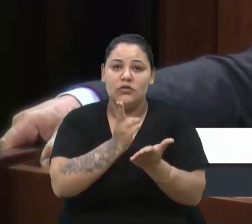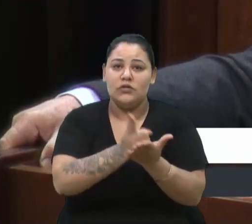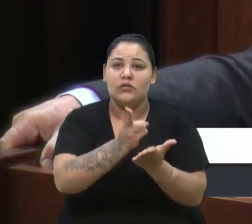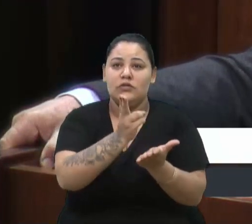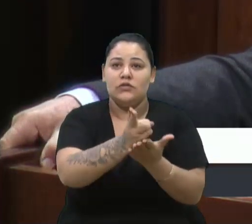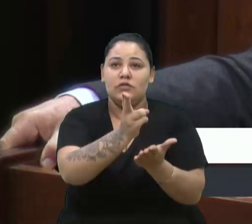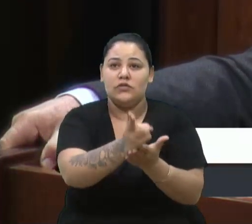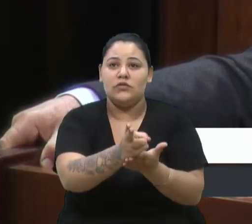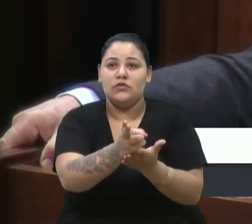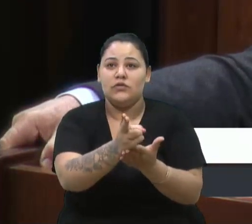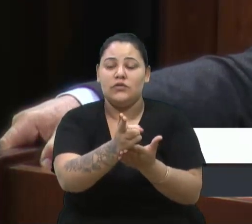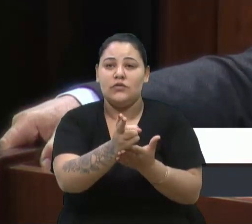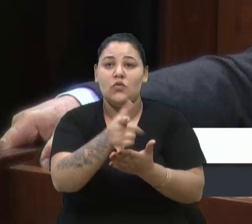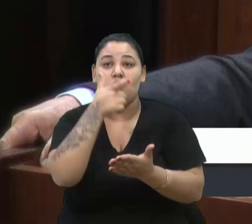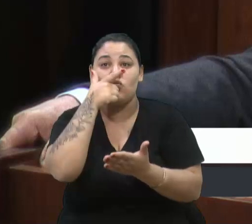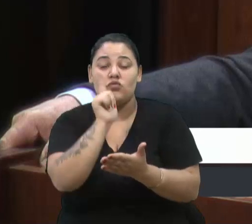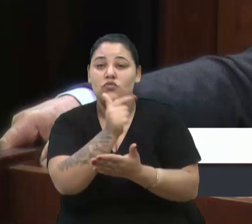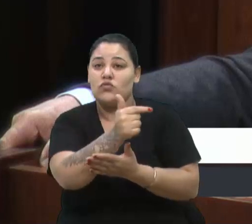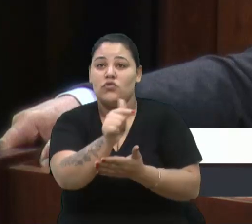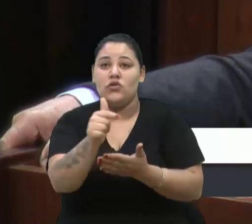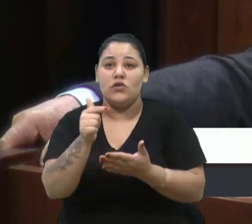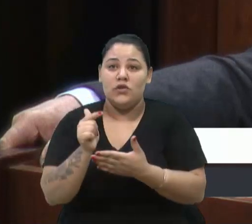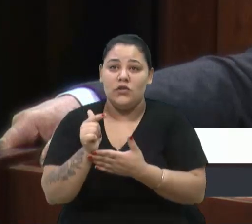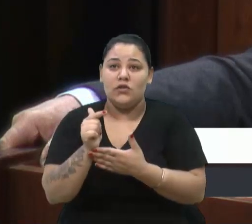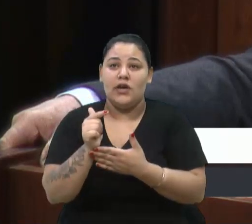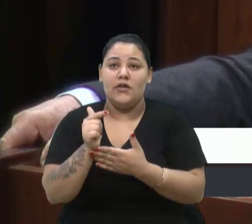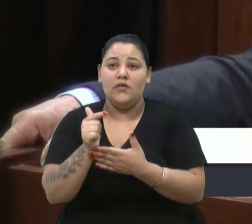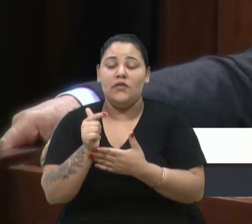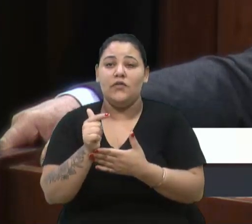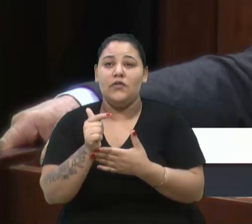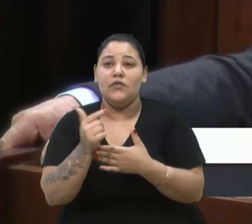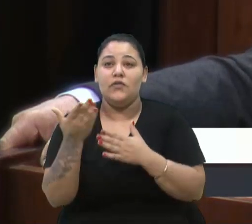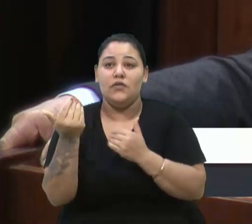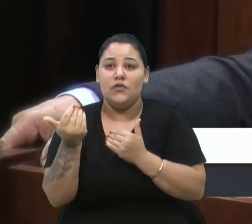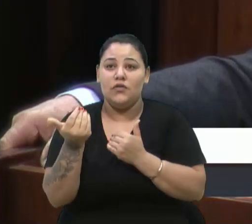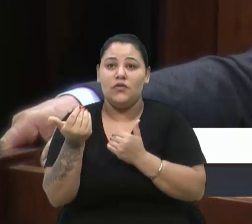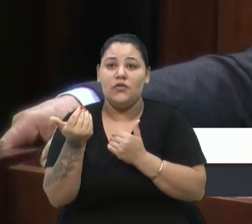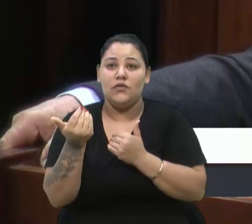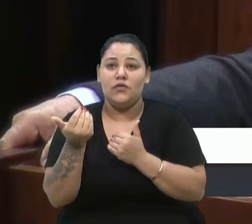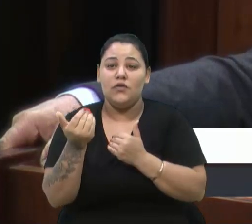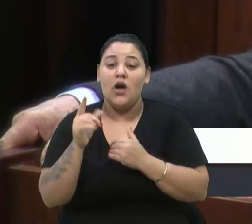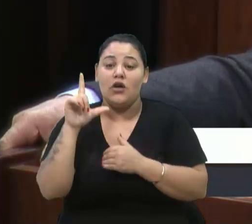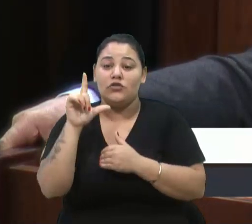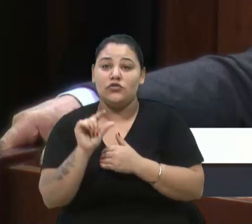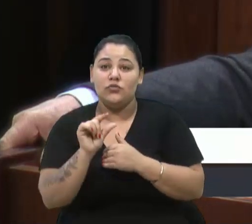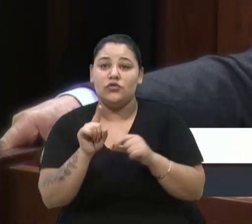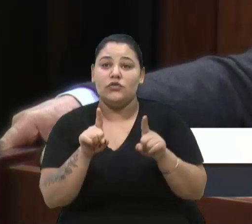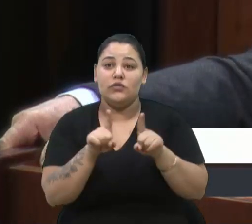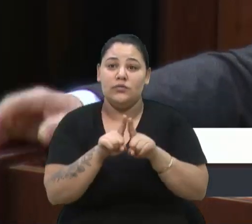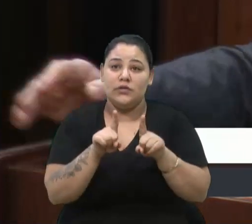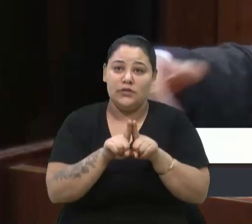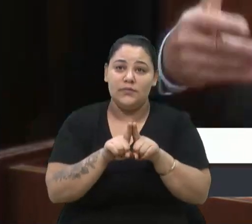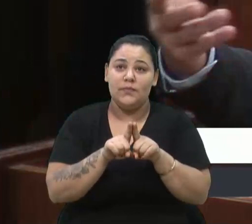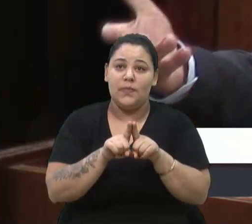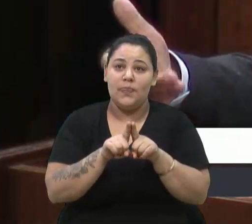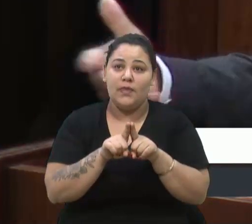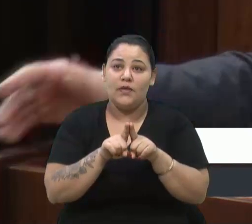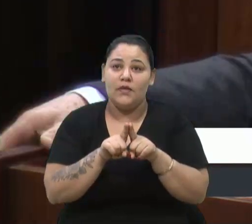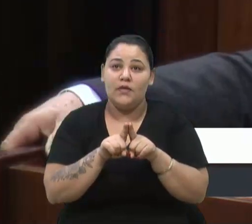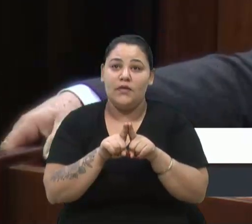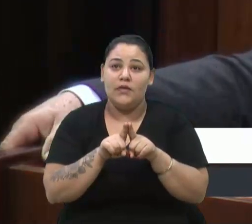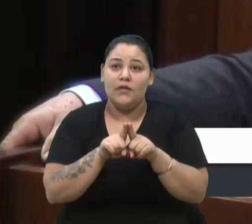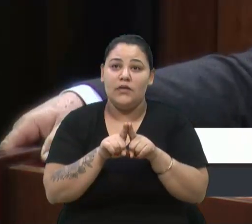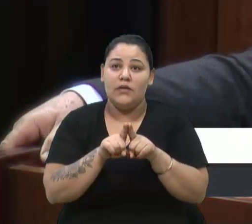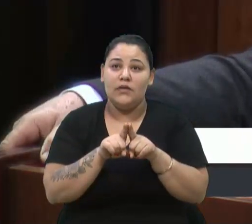muitos outros jovens do campo e consequentemente diminuindo Ou pelo menos não aumentando